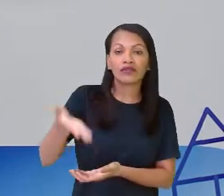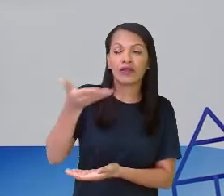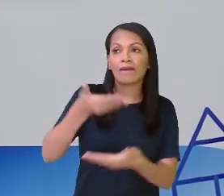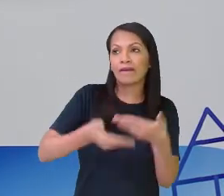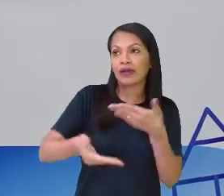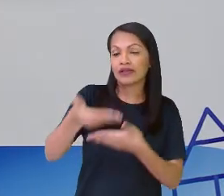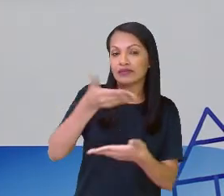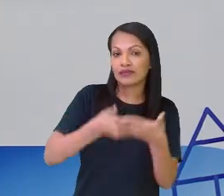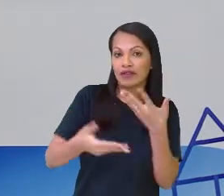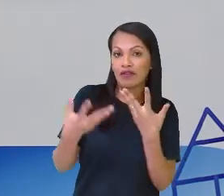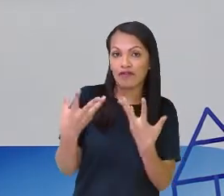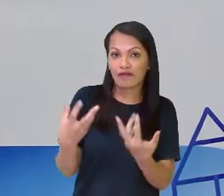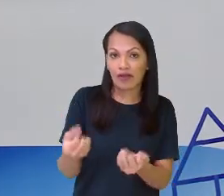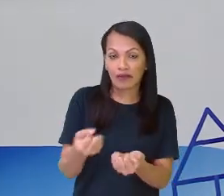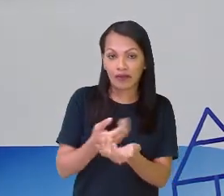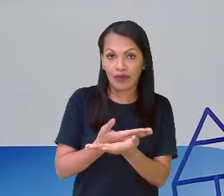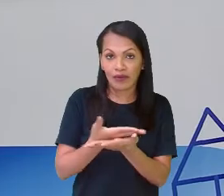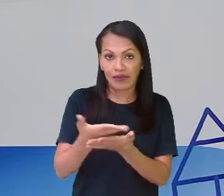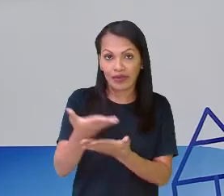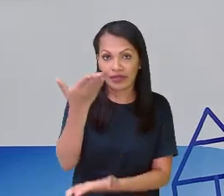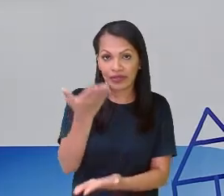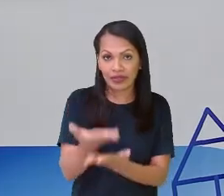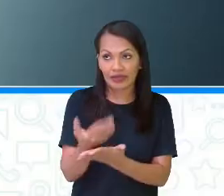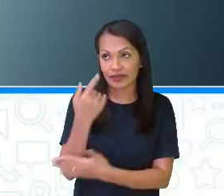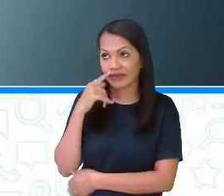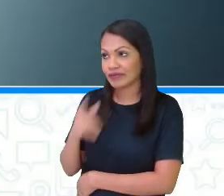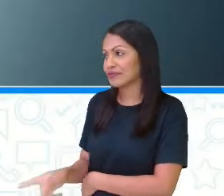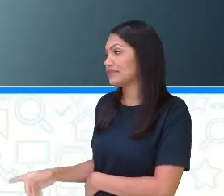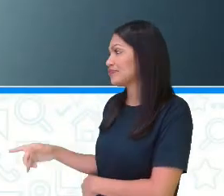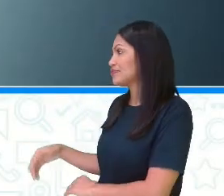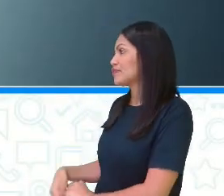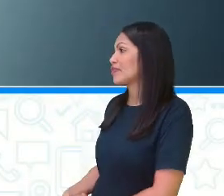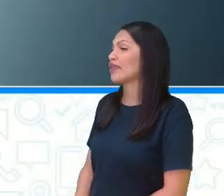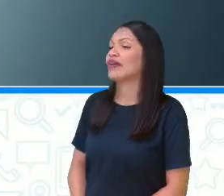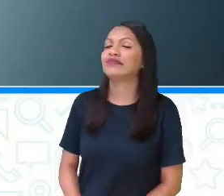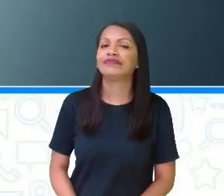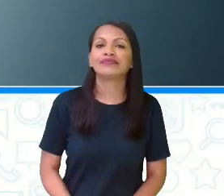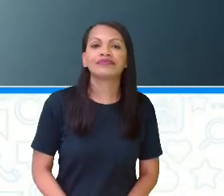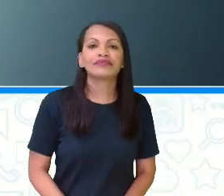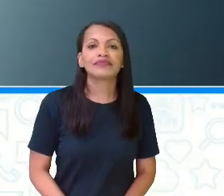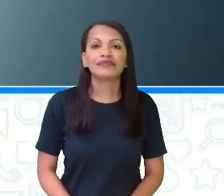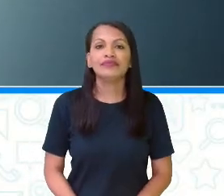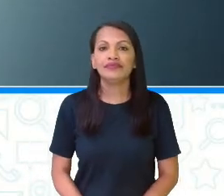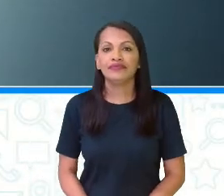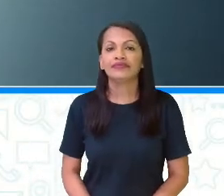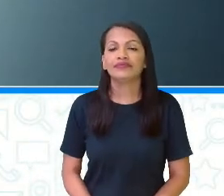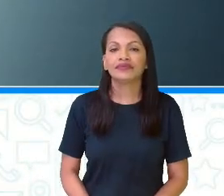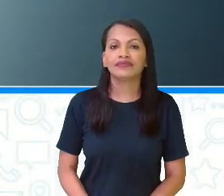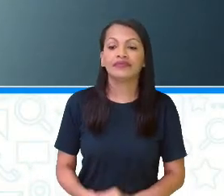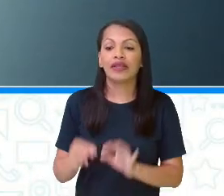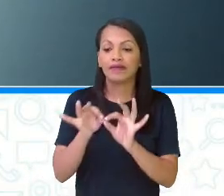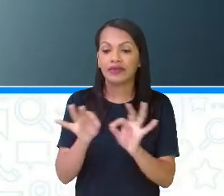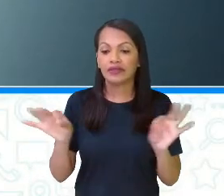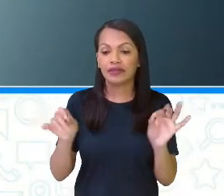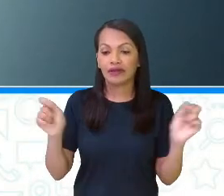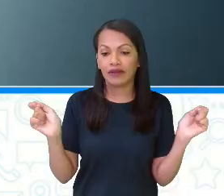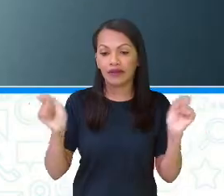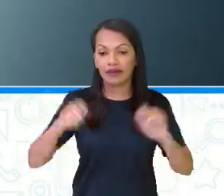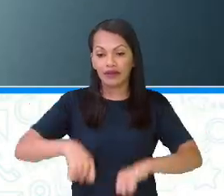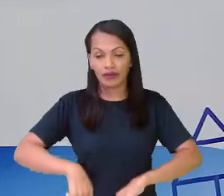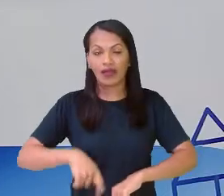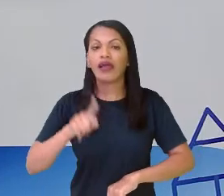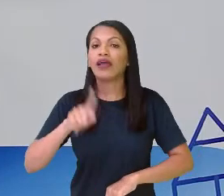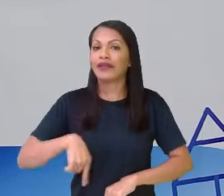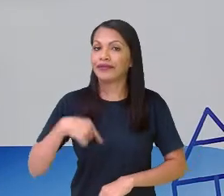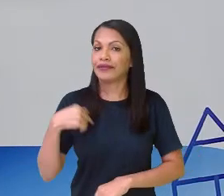participação. Vamos começar a nossa aula. Medidas de capacidade. Grandeza